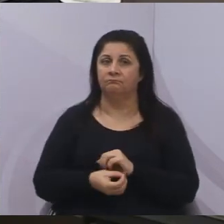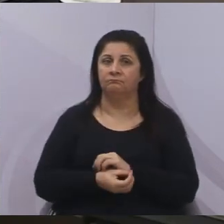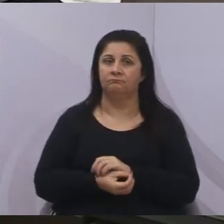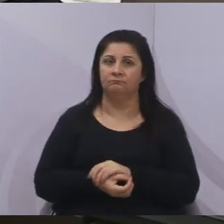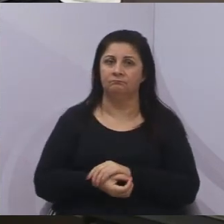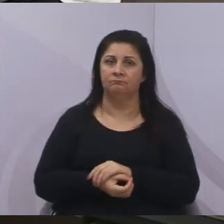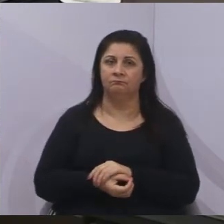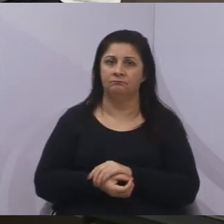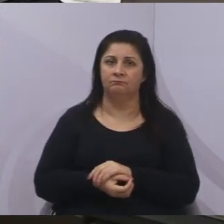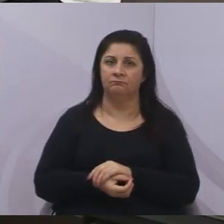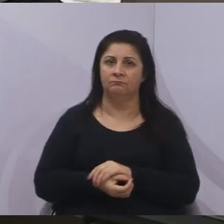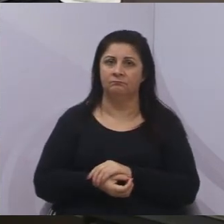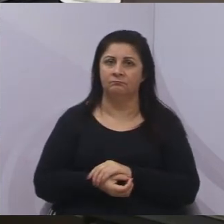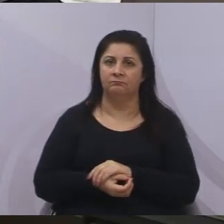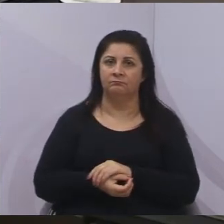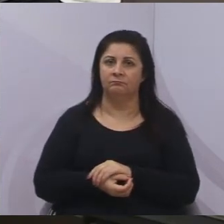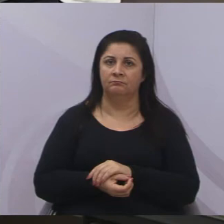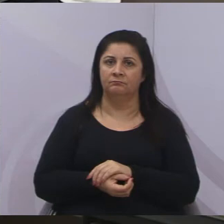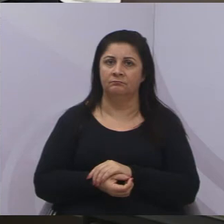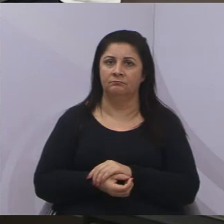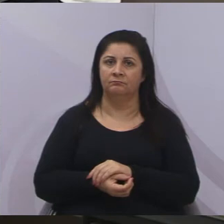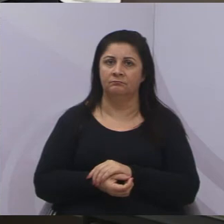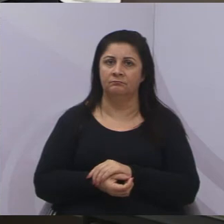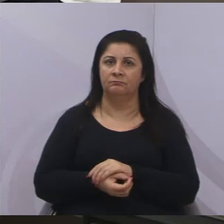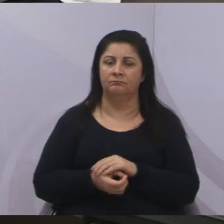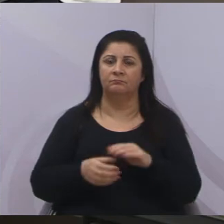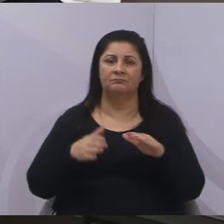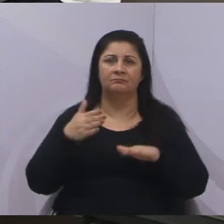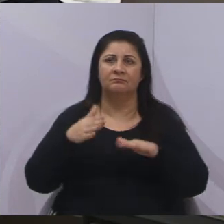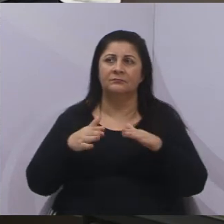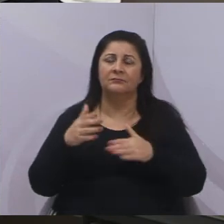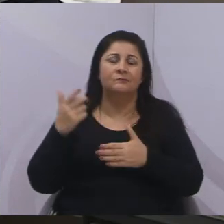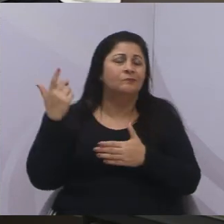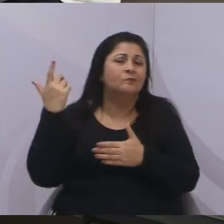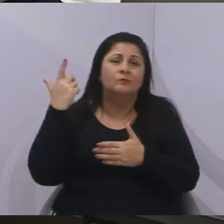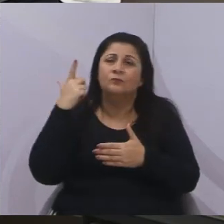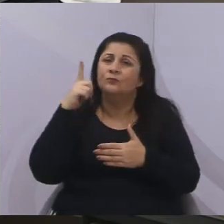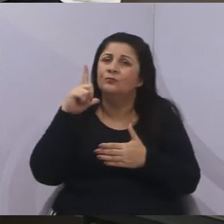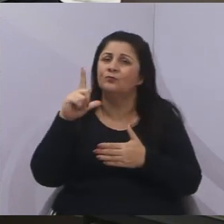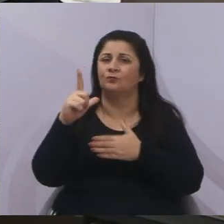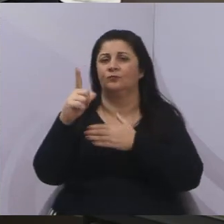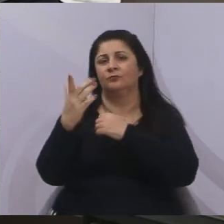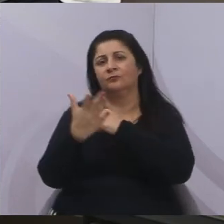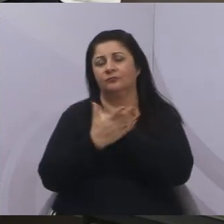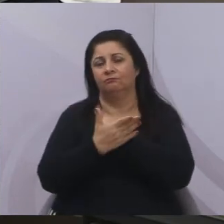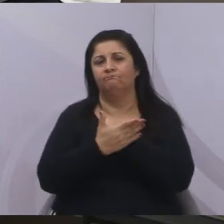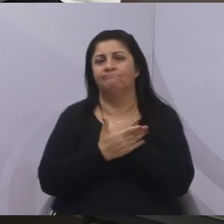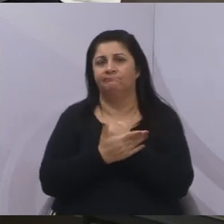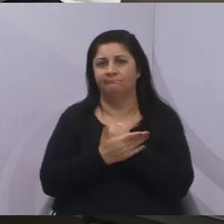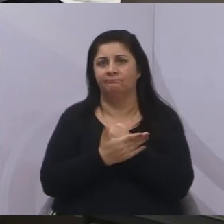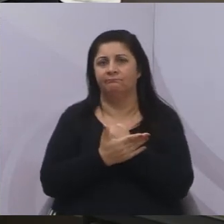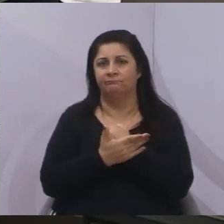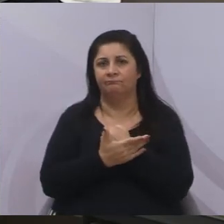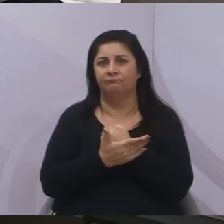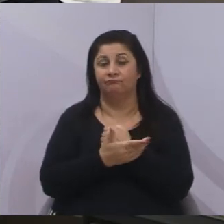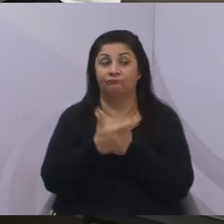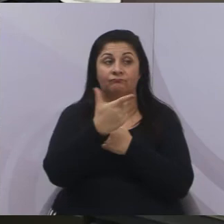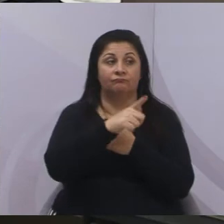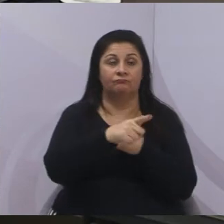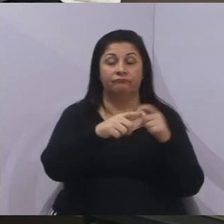e que, às vezes, a gente não consegue um respaldo das outras